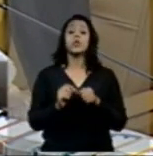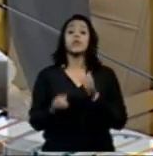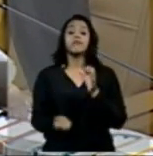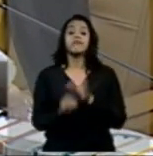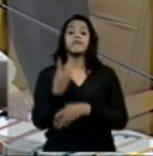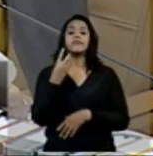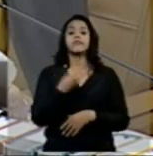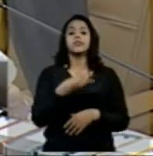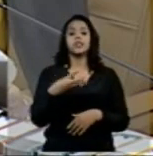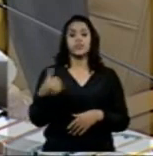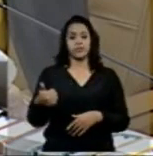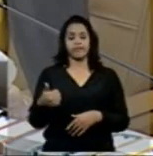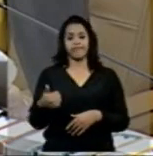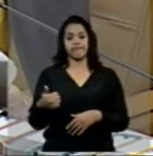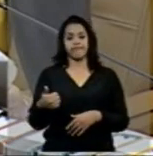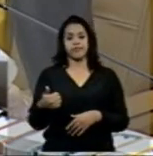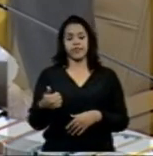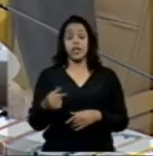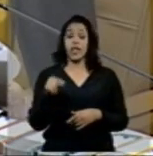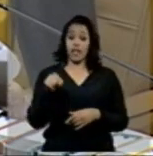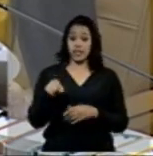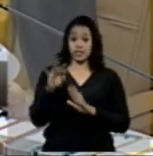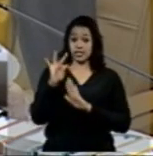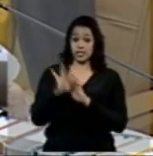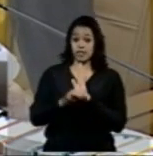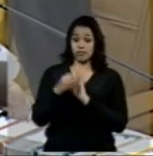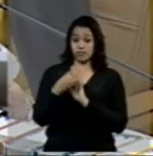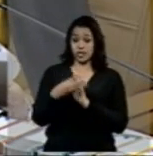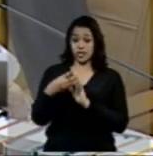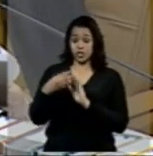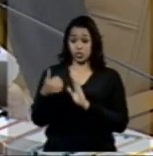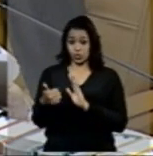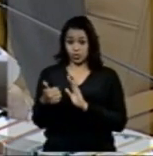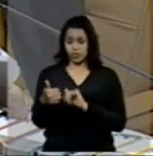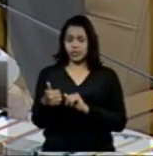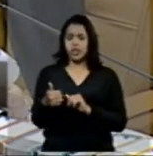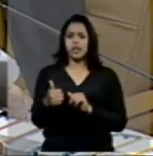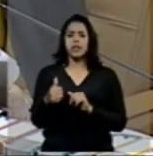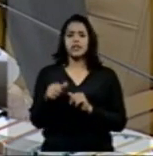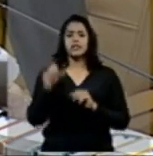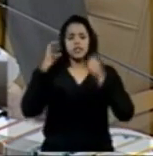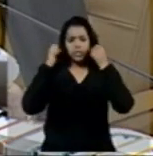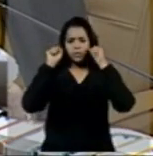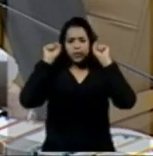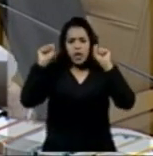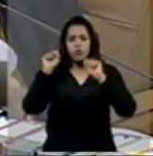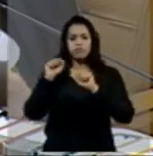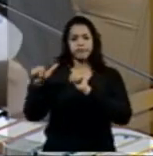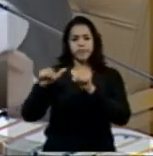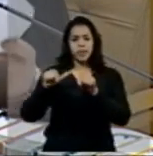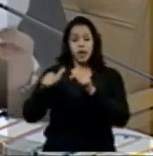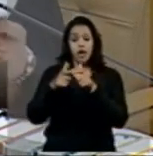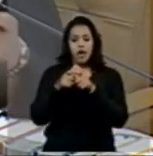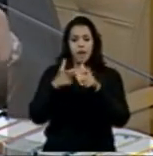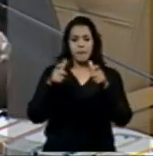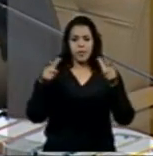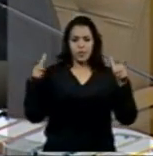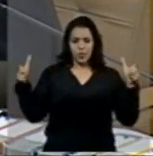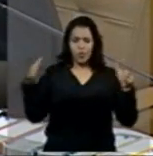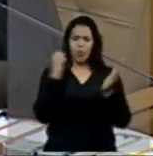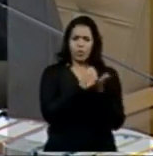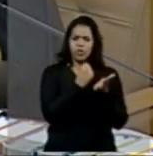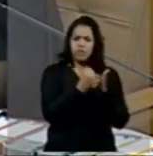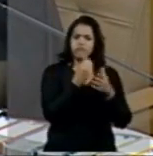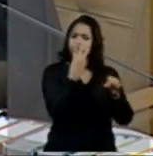da súmula 331, por meio da qual o Tribunal Superior do Trabalho ampliou a possibilidade de